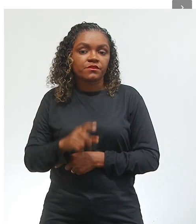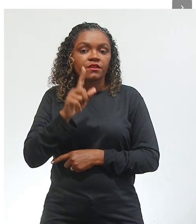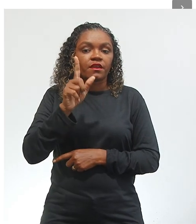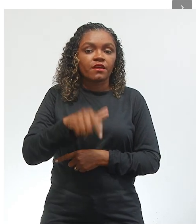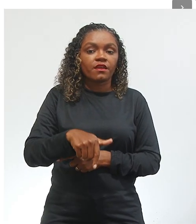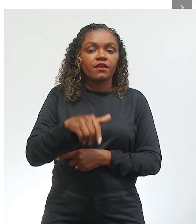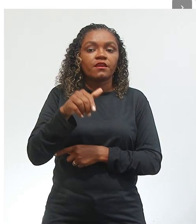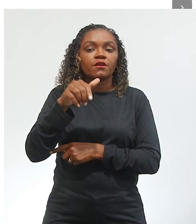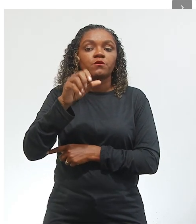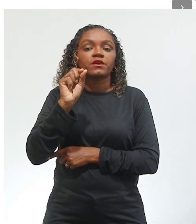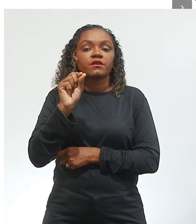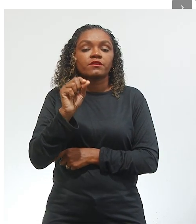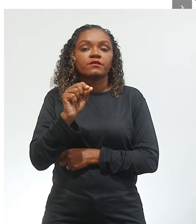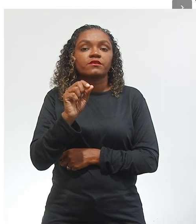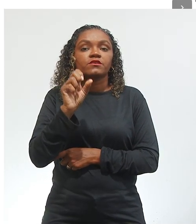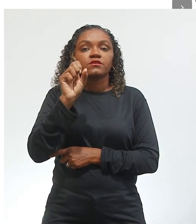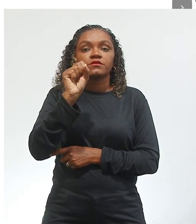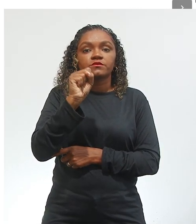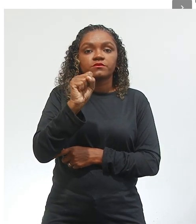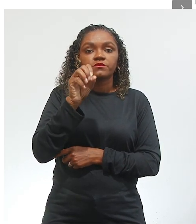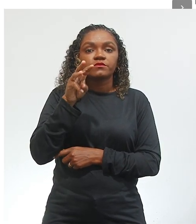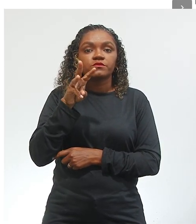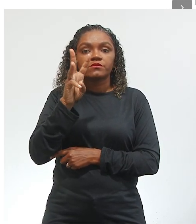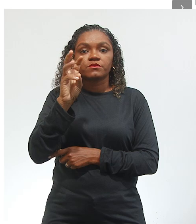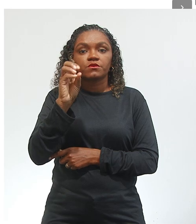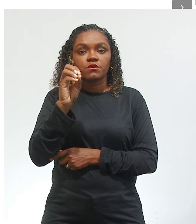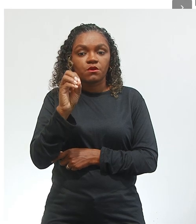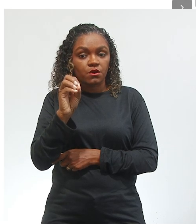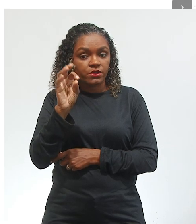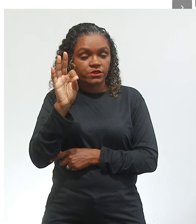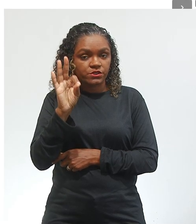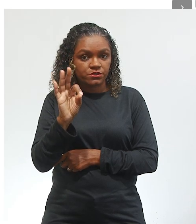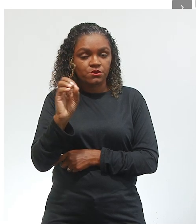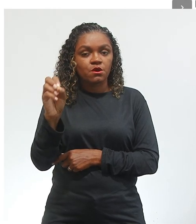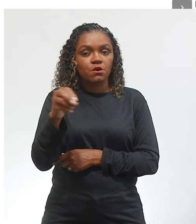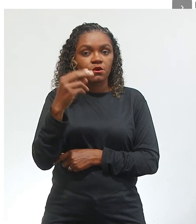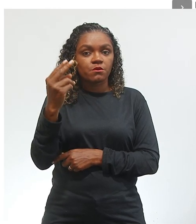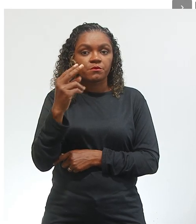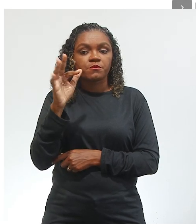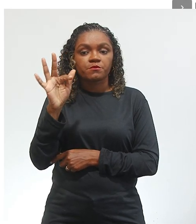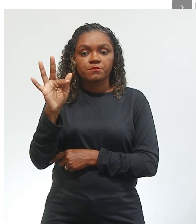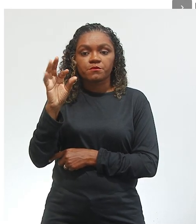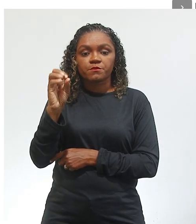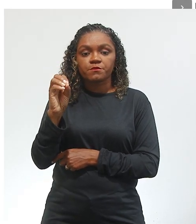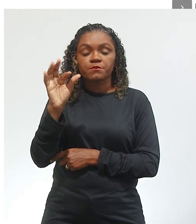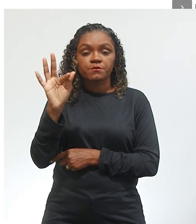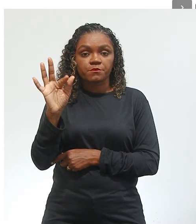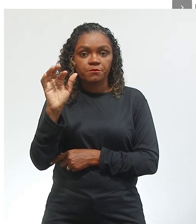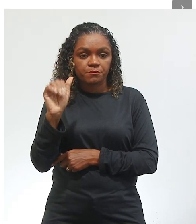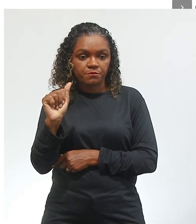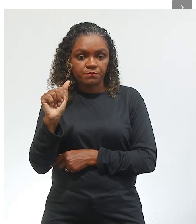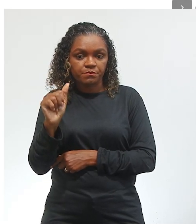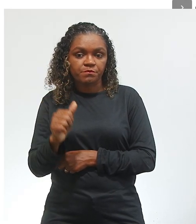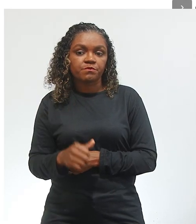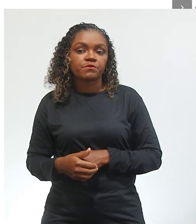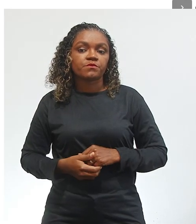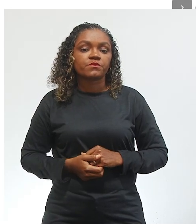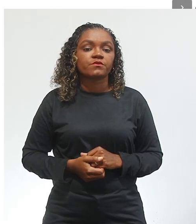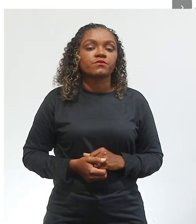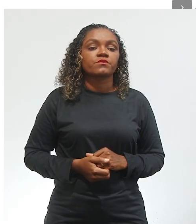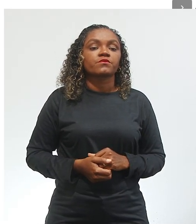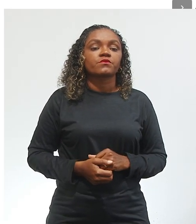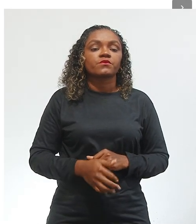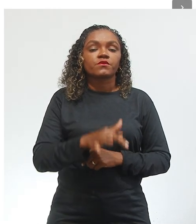SWOT, ou FOFA, né, que vai mostrar as forças, fraquezas, oportunidades e ameaças. Bom,